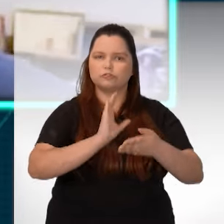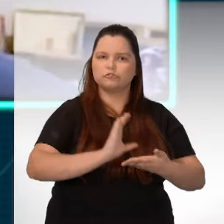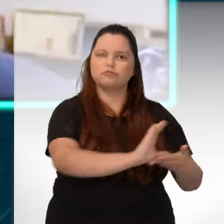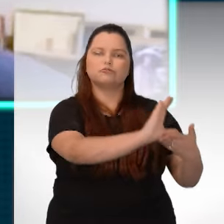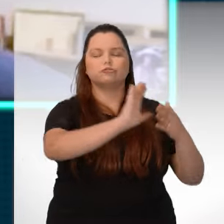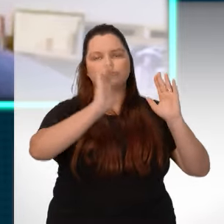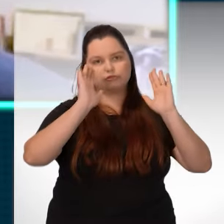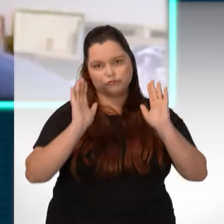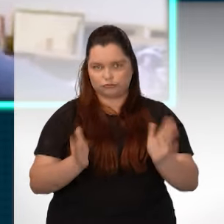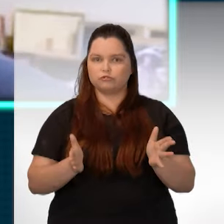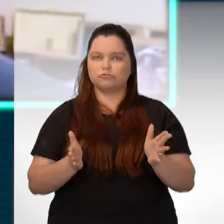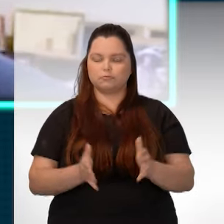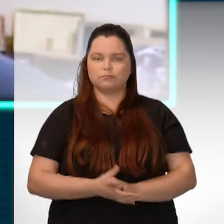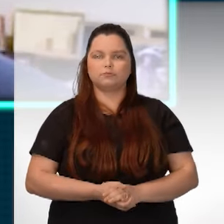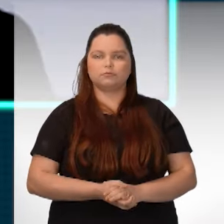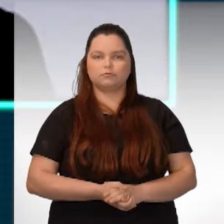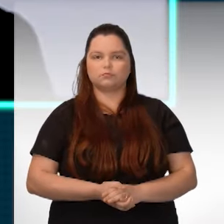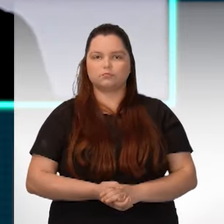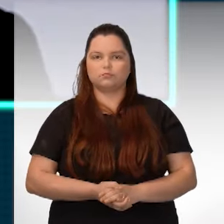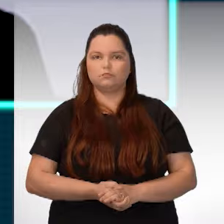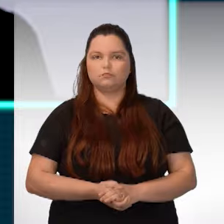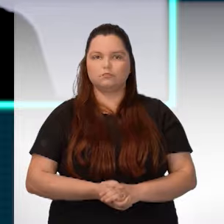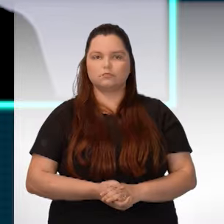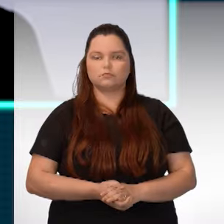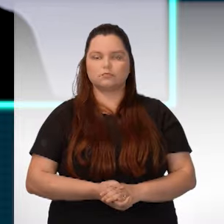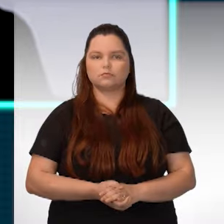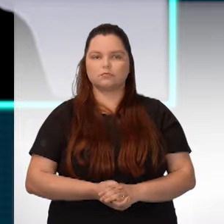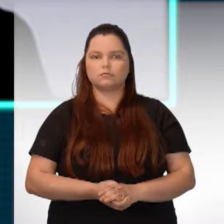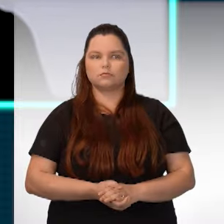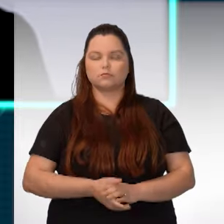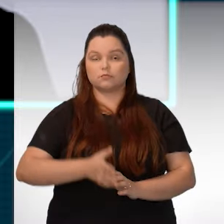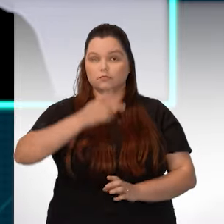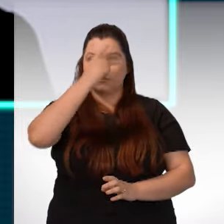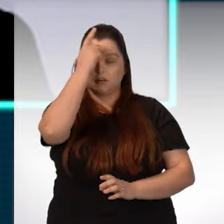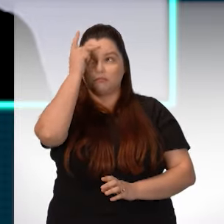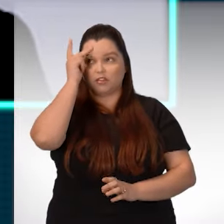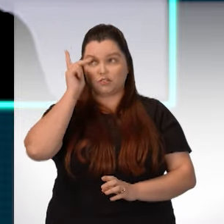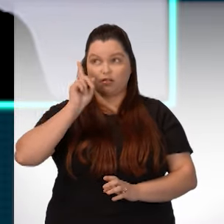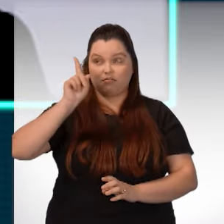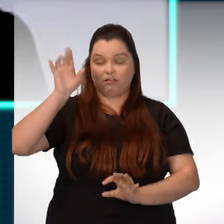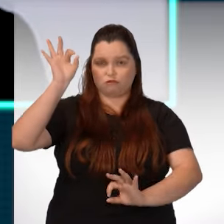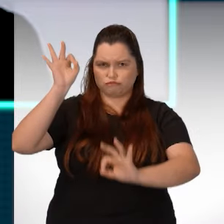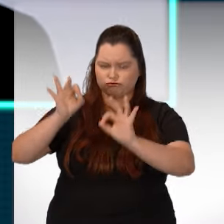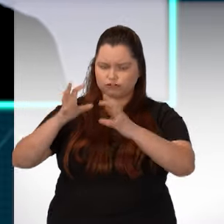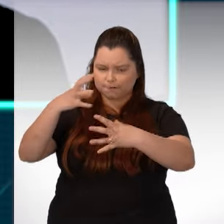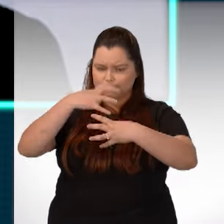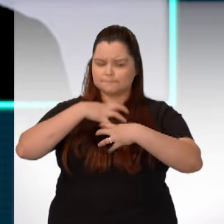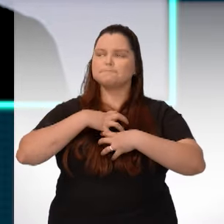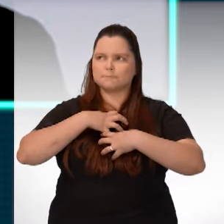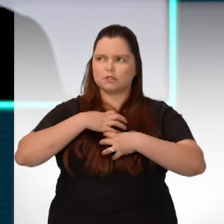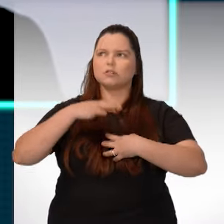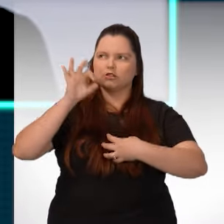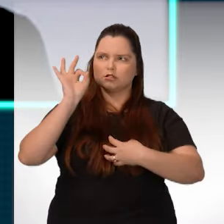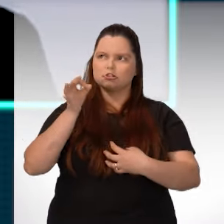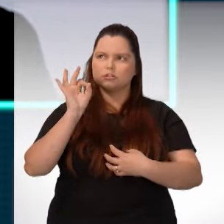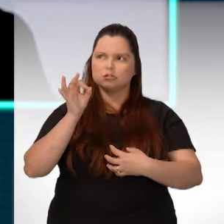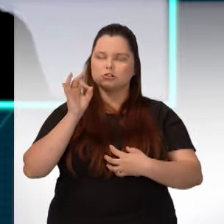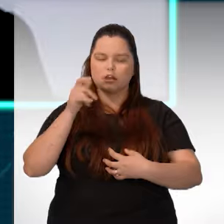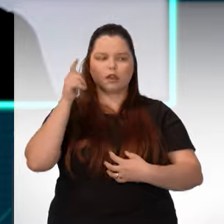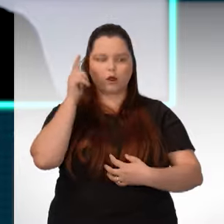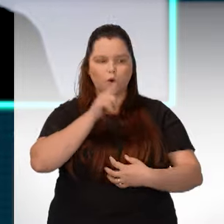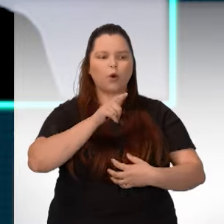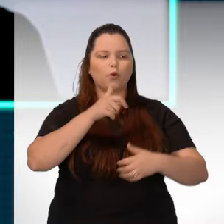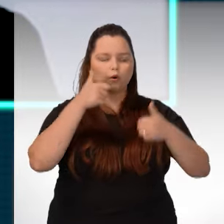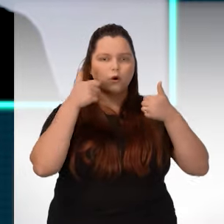ser tomadas com esses valores. A pessoa precisa sentir que a justiça está sendo feita e ver a justiça sendo feita.